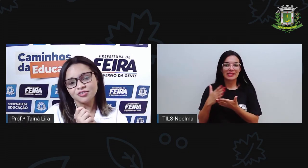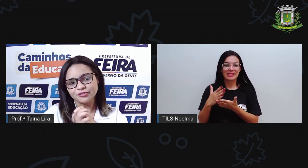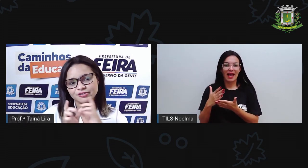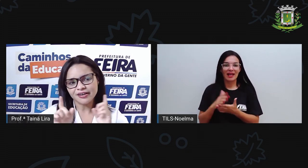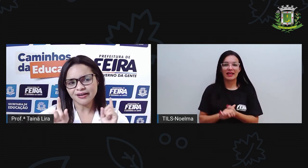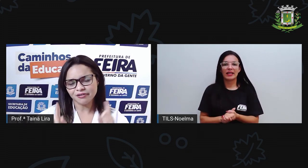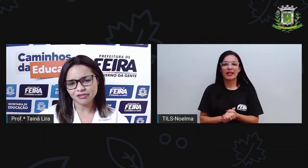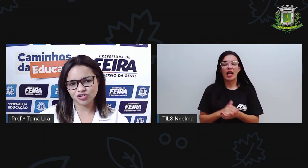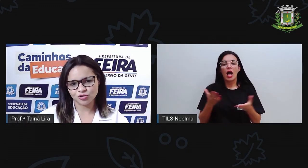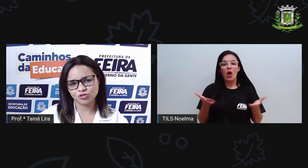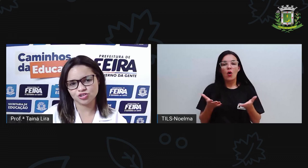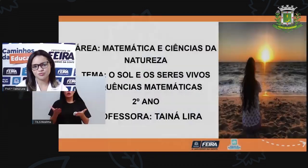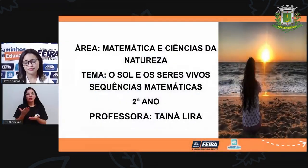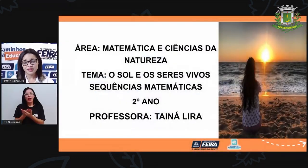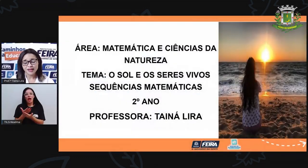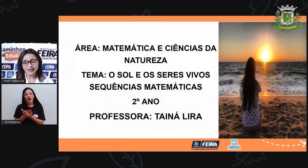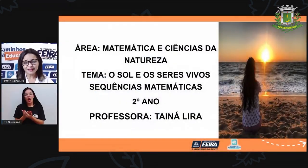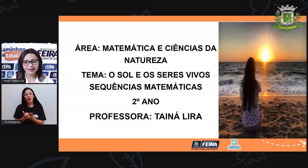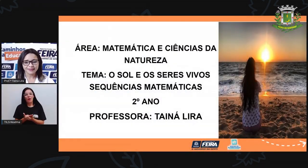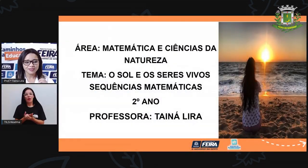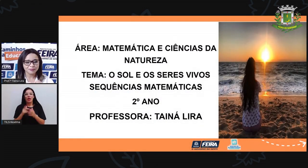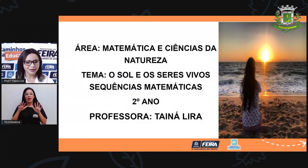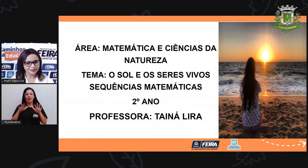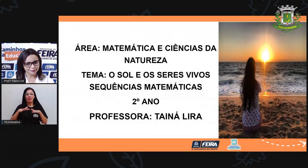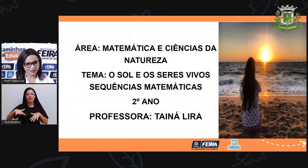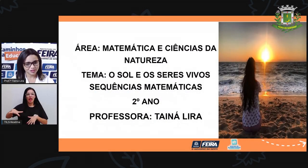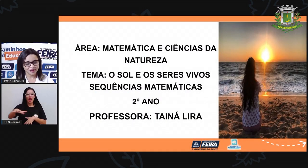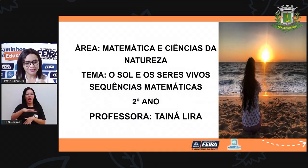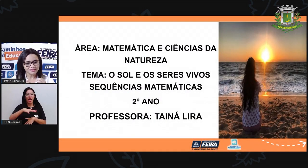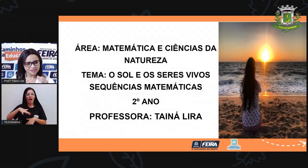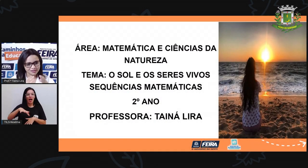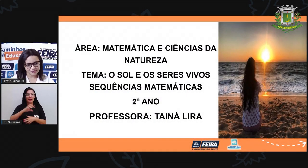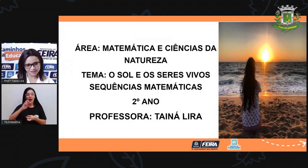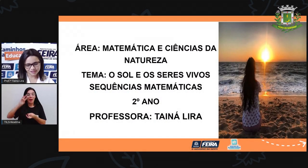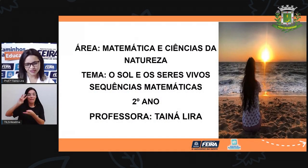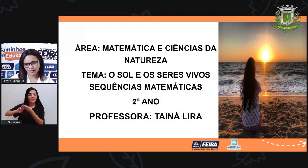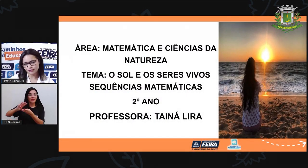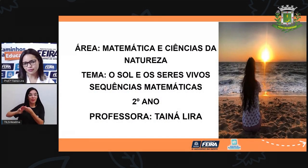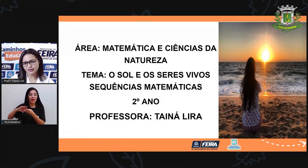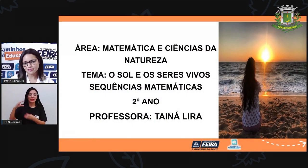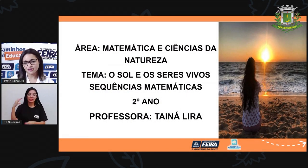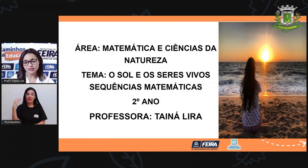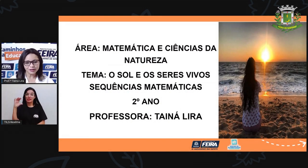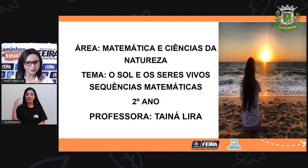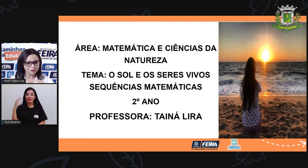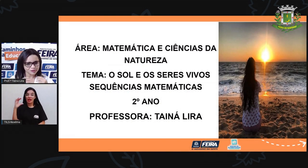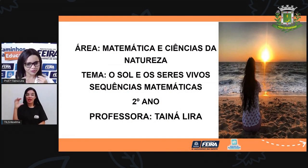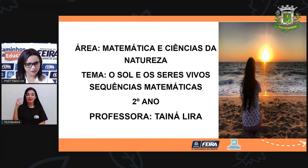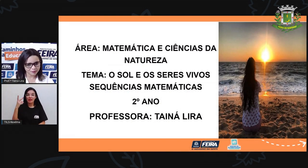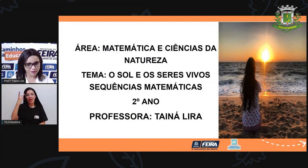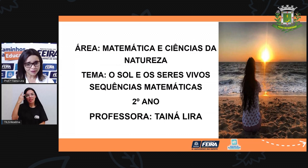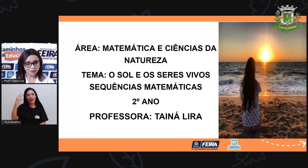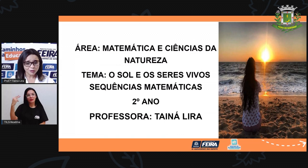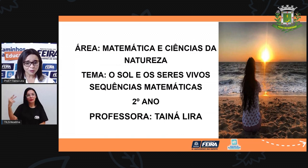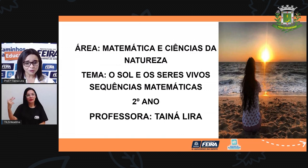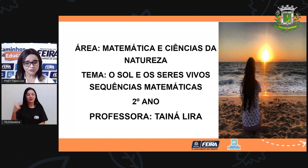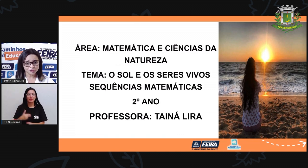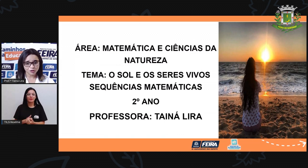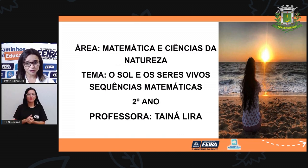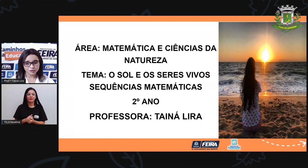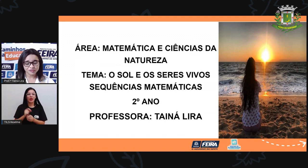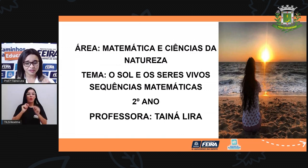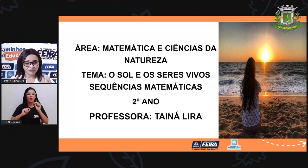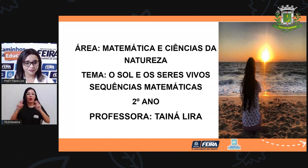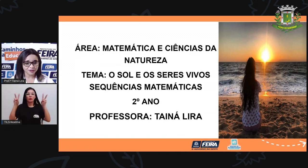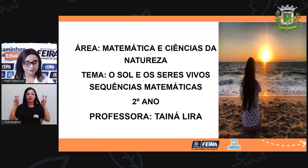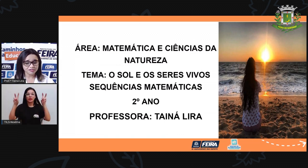Olha só, nossa aula de hoje é na área de matemática e ciências da natureza. E o nosso tema, o